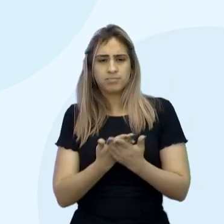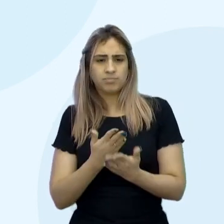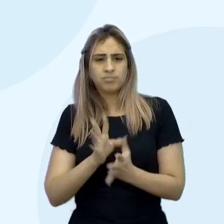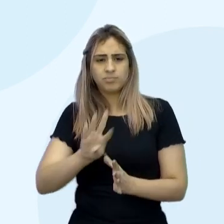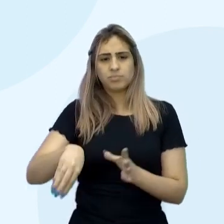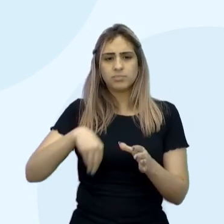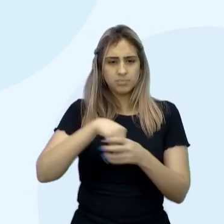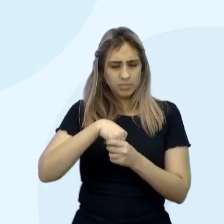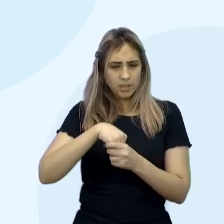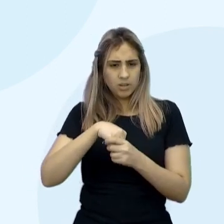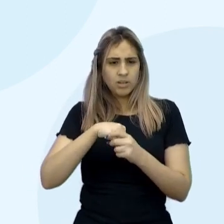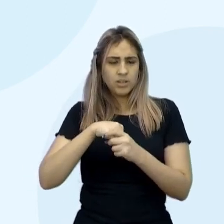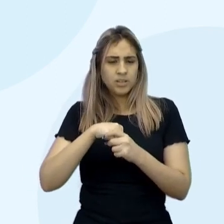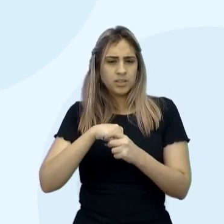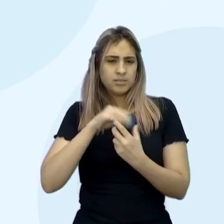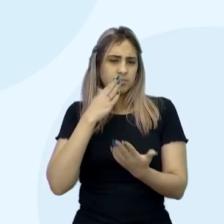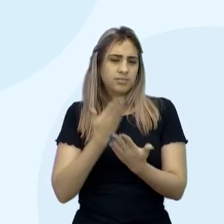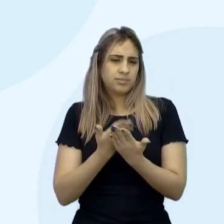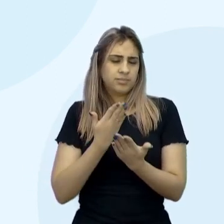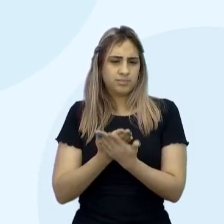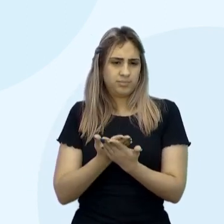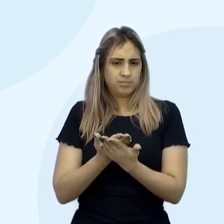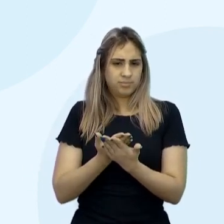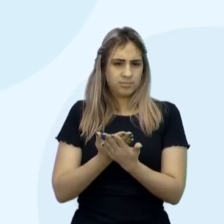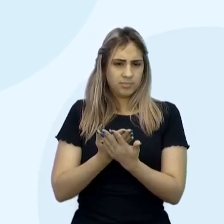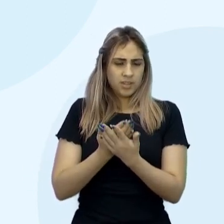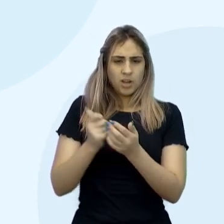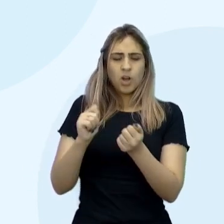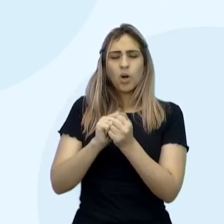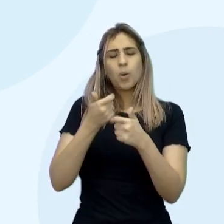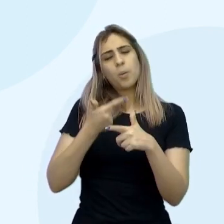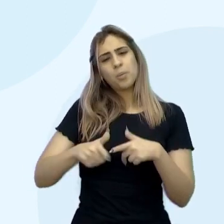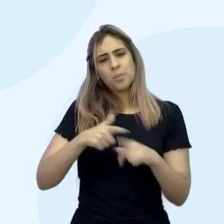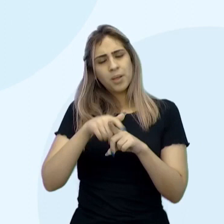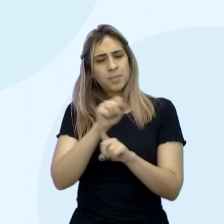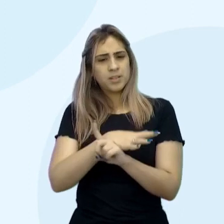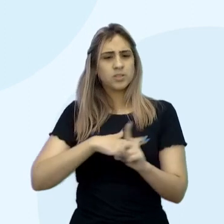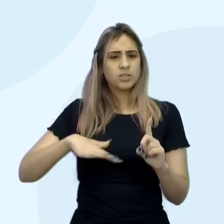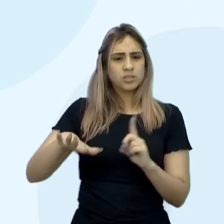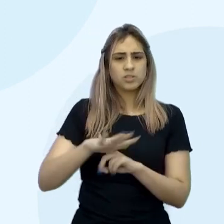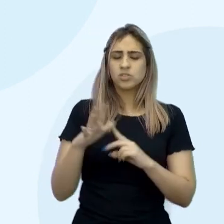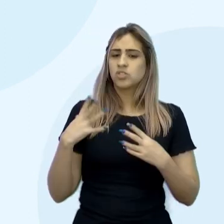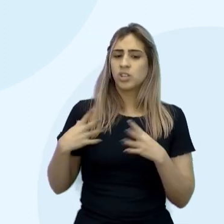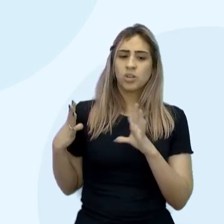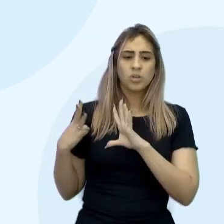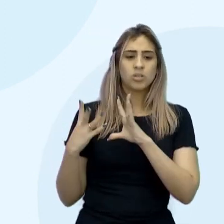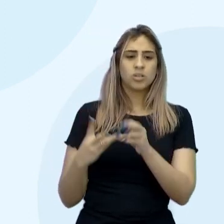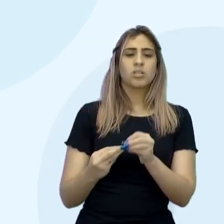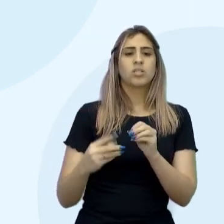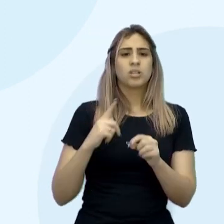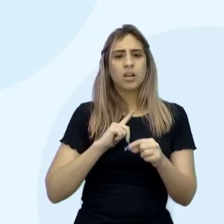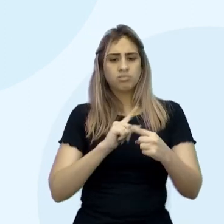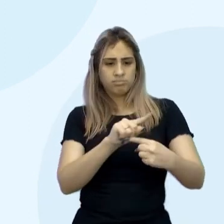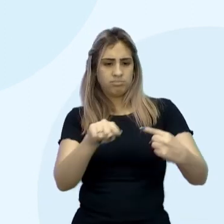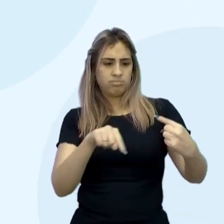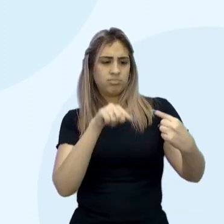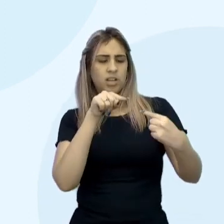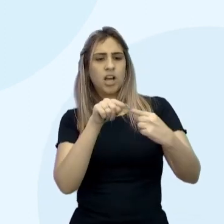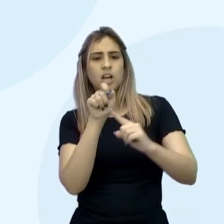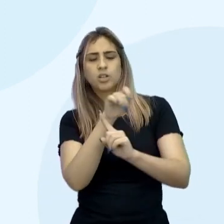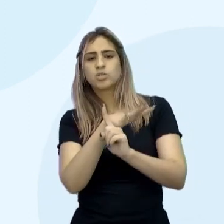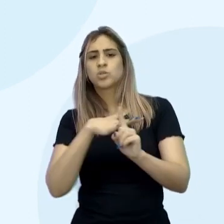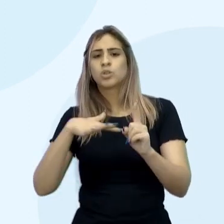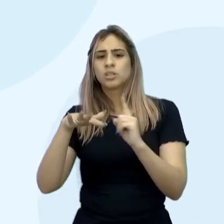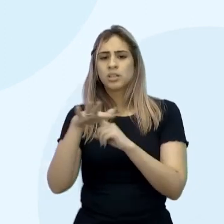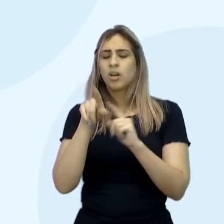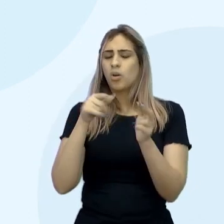sua comunidade escolar ou que se relacionem com problemas sociais aí de forma geral e que atinjam a sociedade